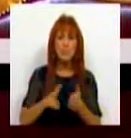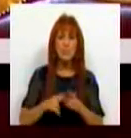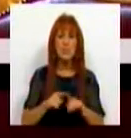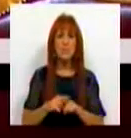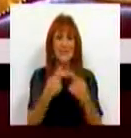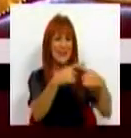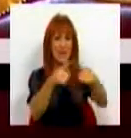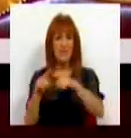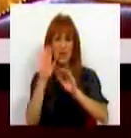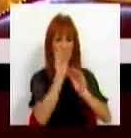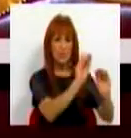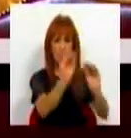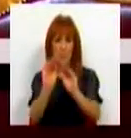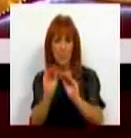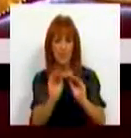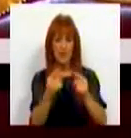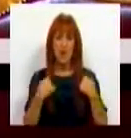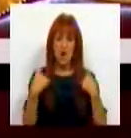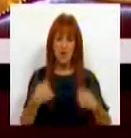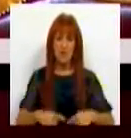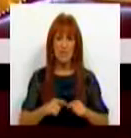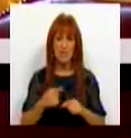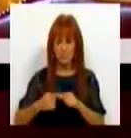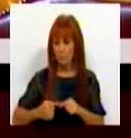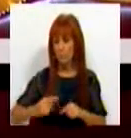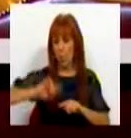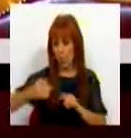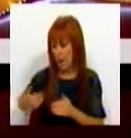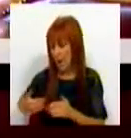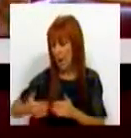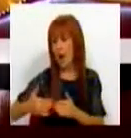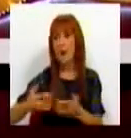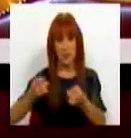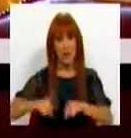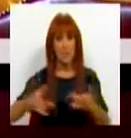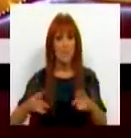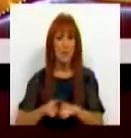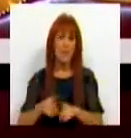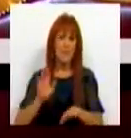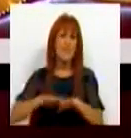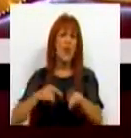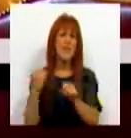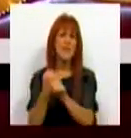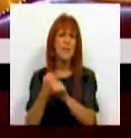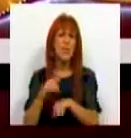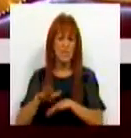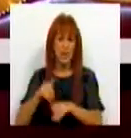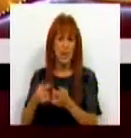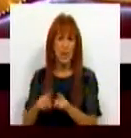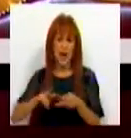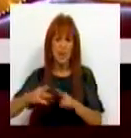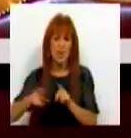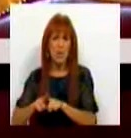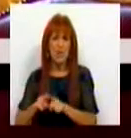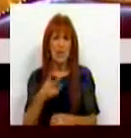verdadeiramente diferenciação pedagógica. Estamos, ao longo deste ano, e também a propósito deste trabalho que está a ser feito na alteração